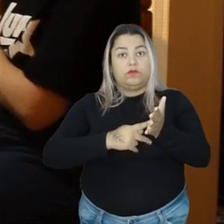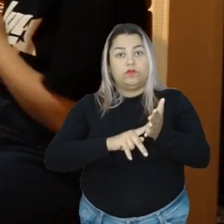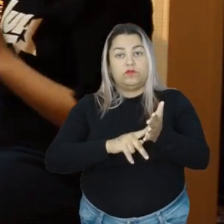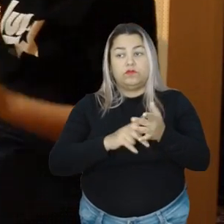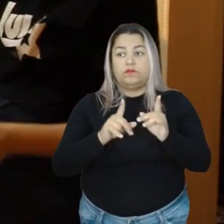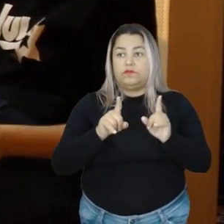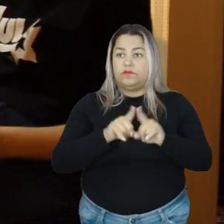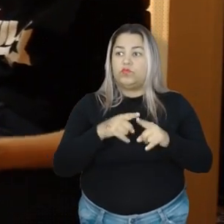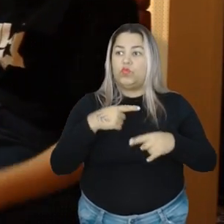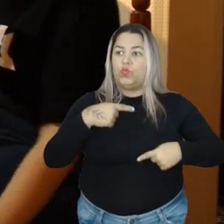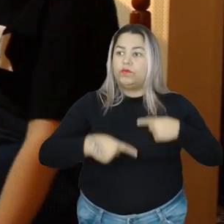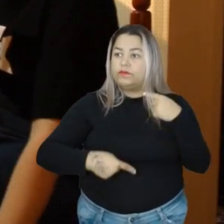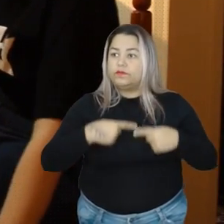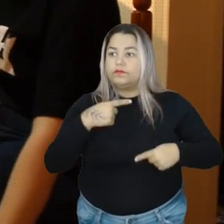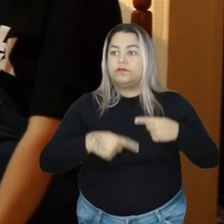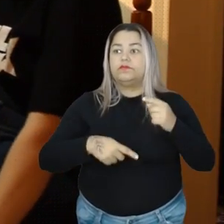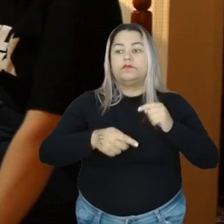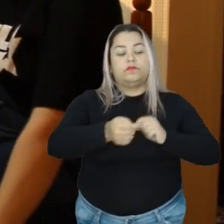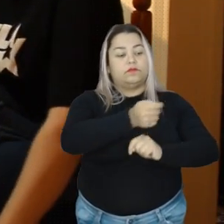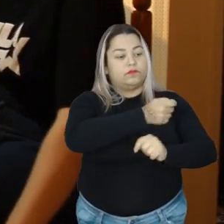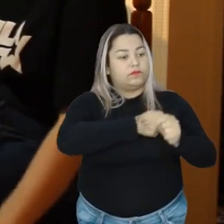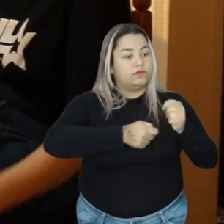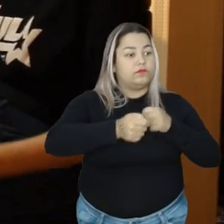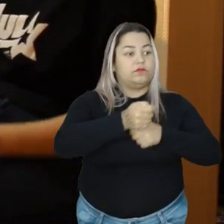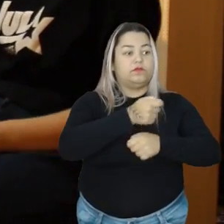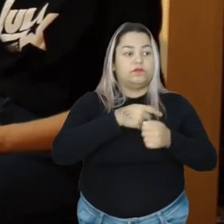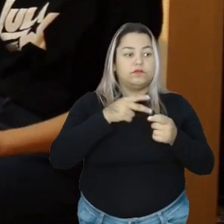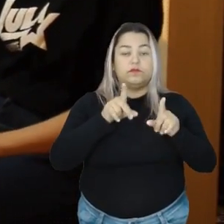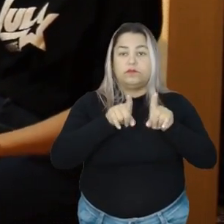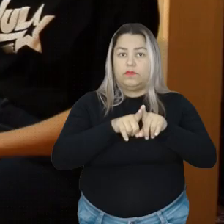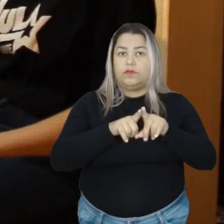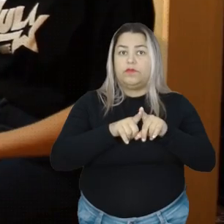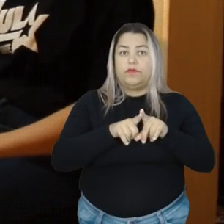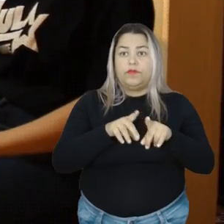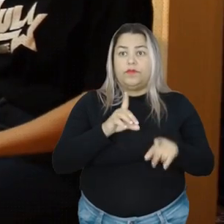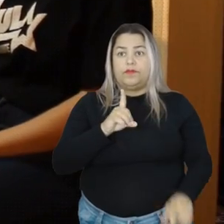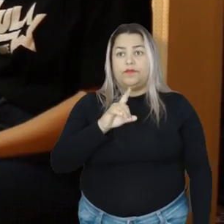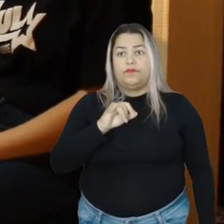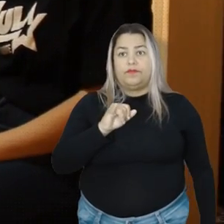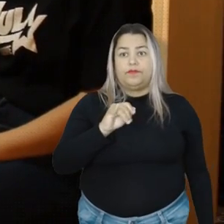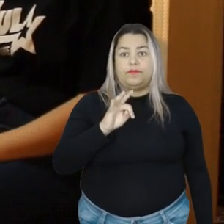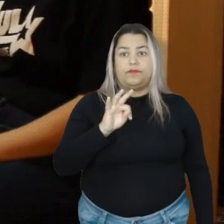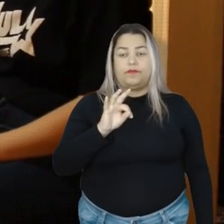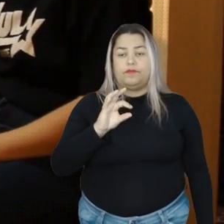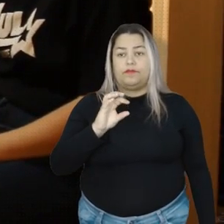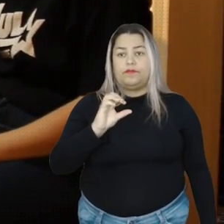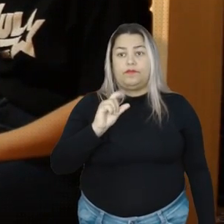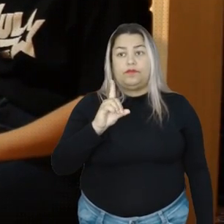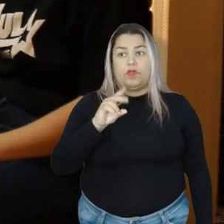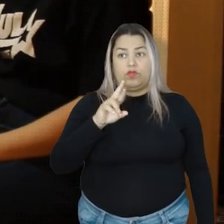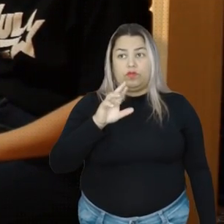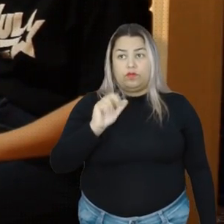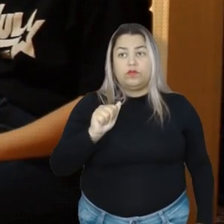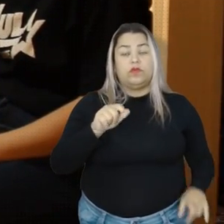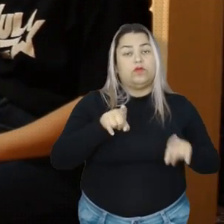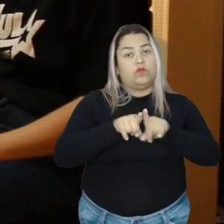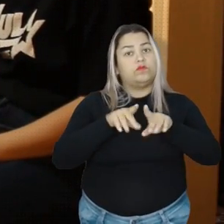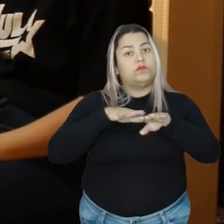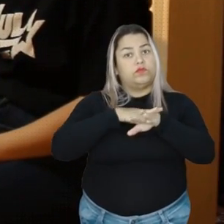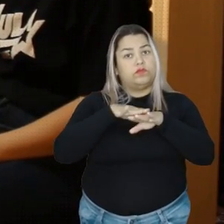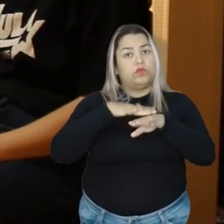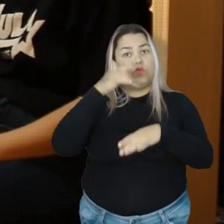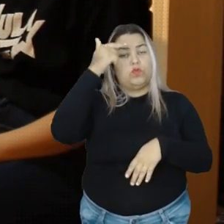Diese, crítica política econômica do governo, da ditadura, Delfim Neto, essas coisas todas. Conversava com